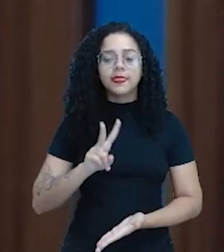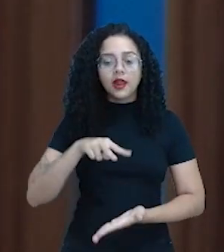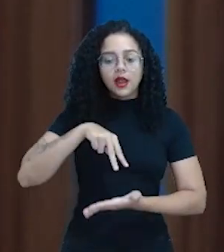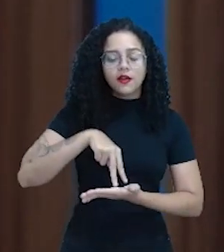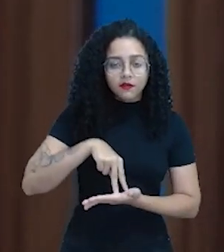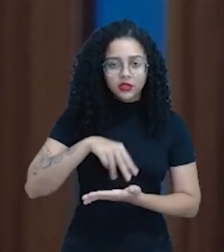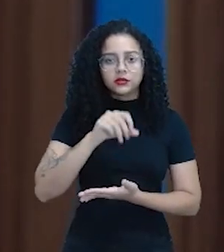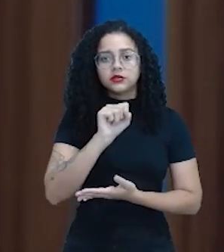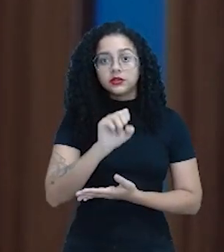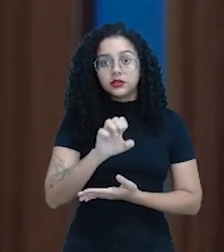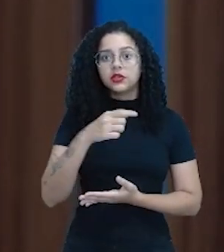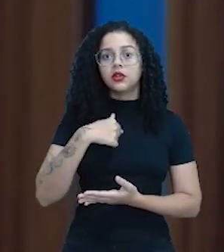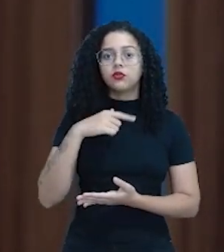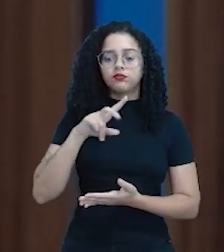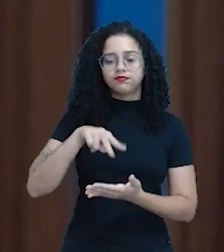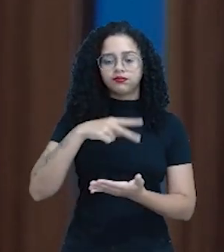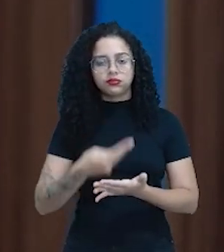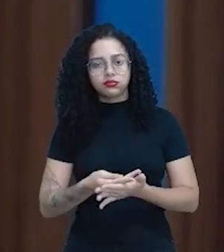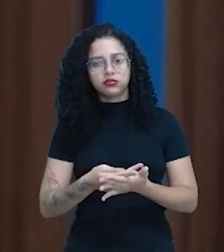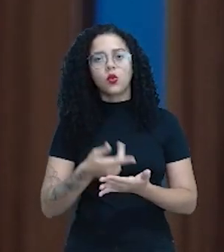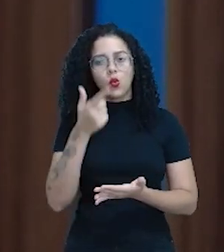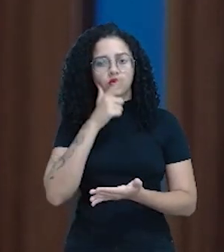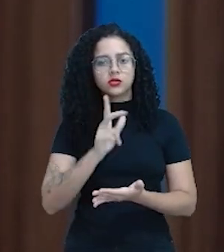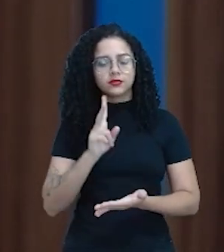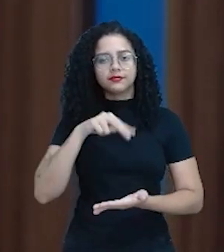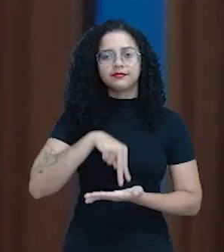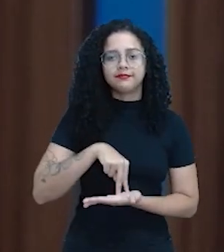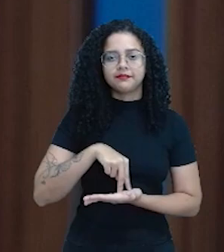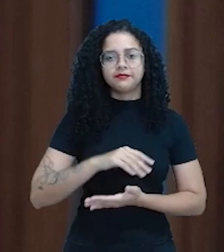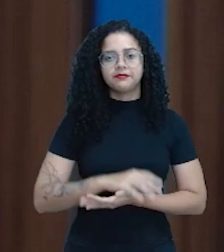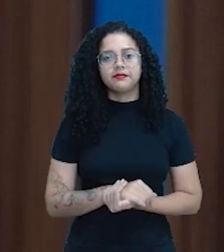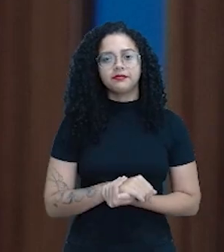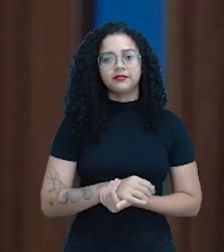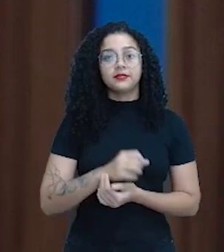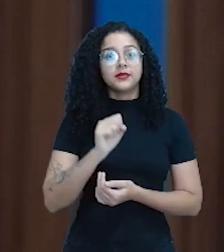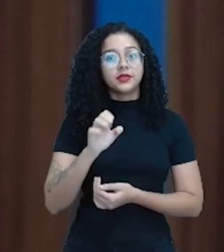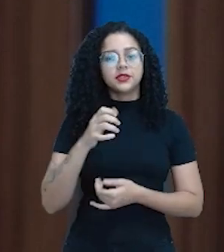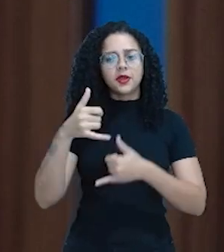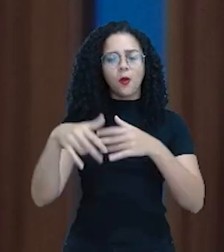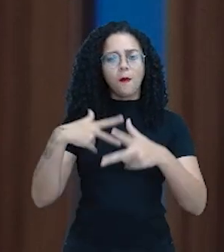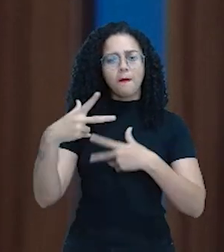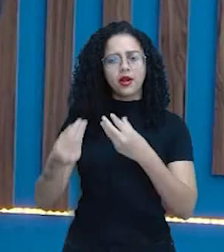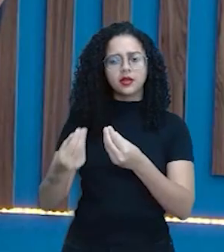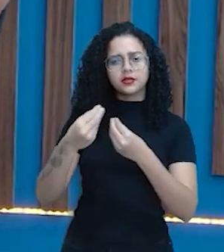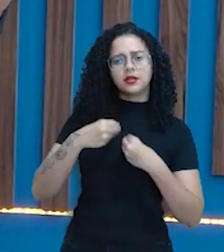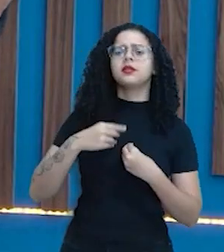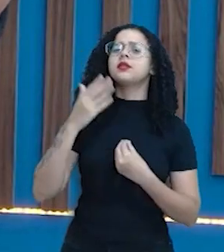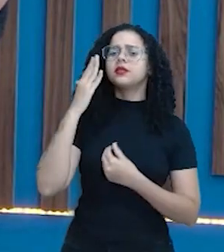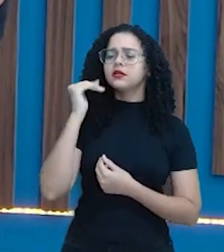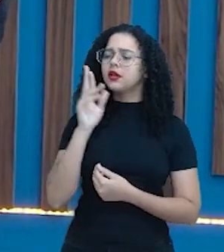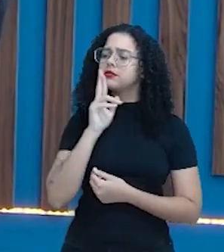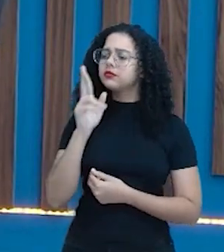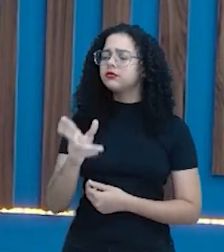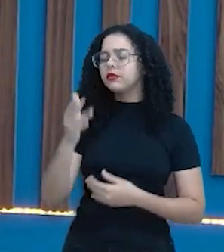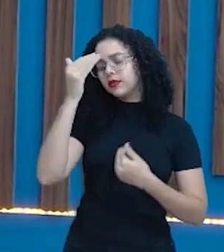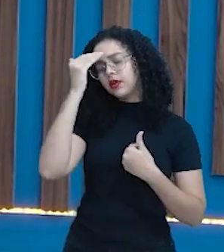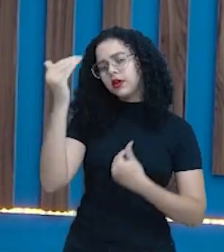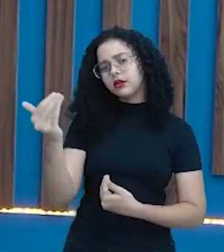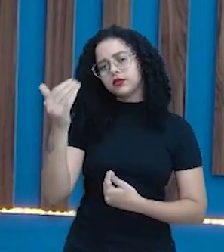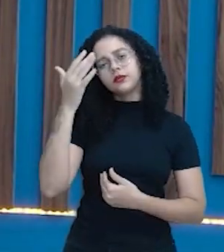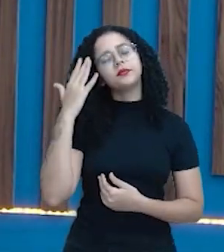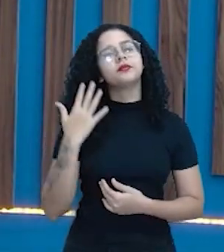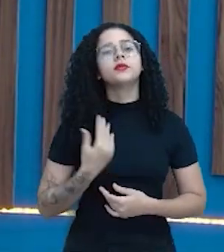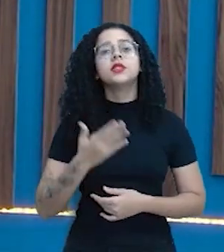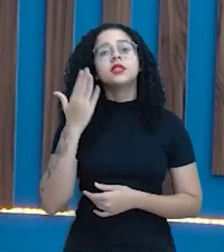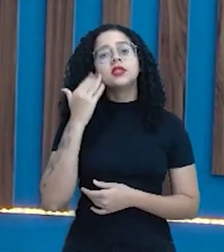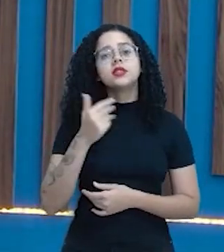se acaso eu escorregar. Se eu ganhar um presente, sei dizer muito obrigado. Sei